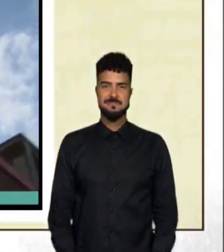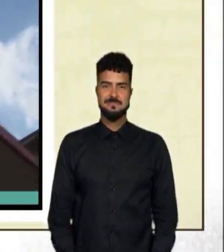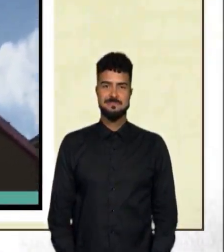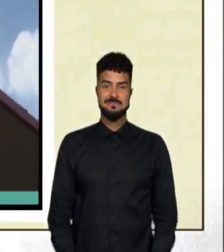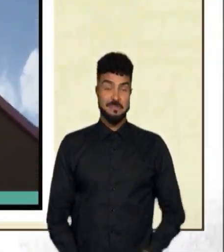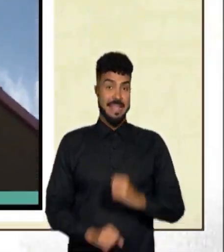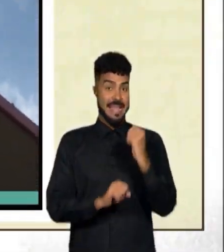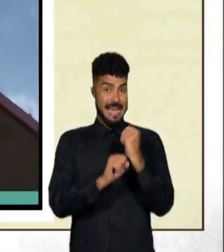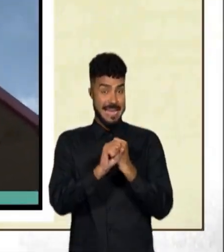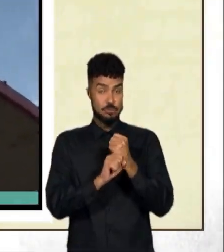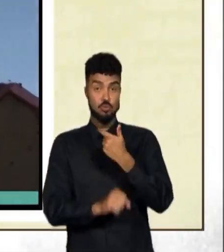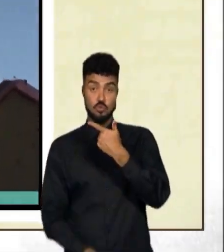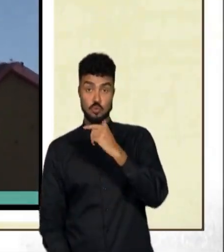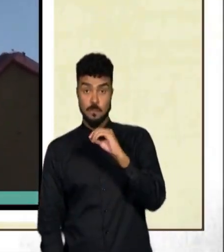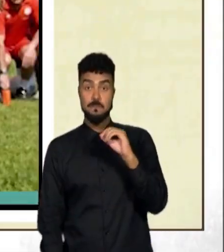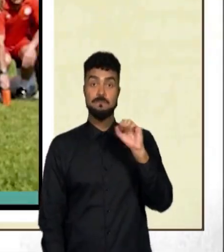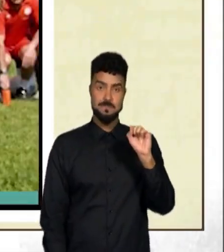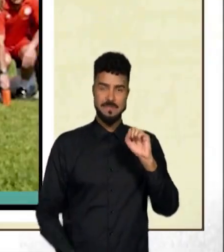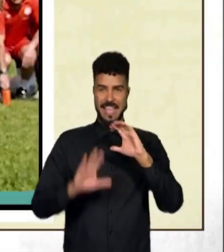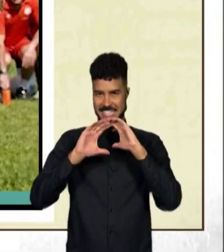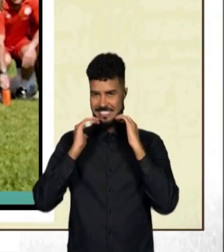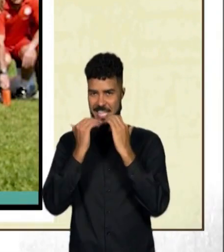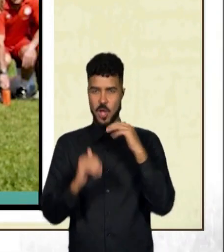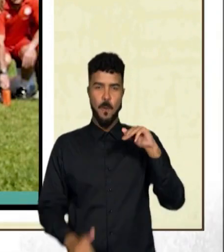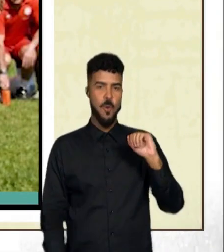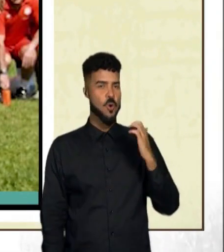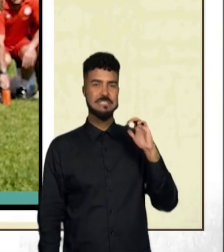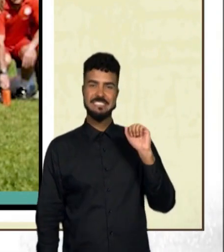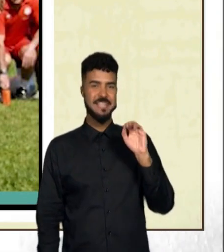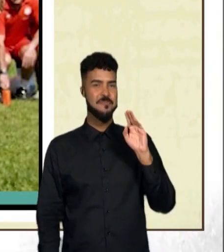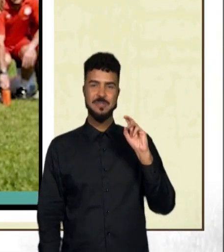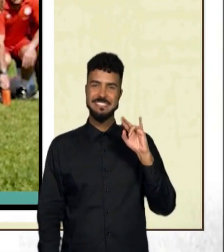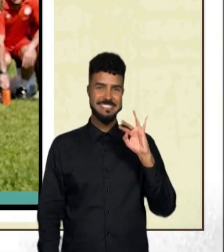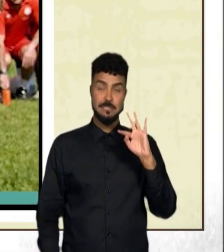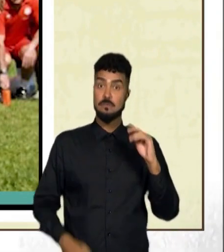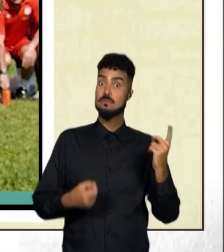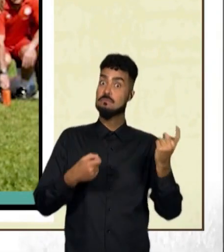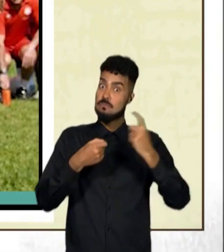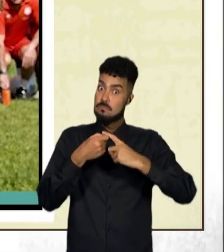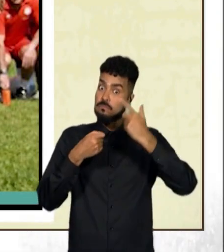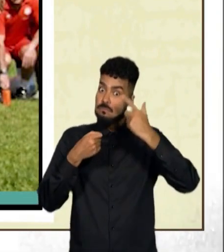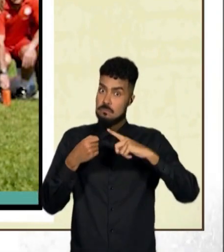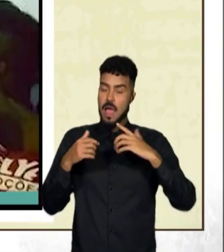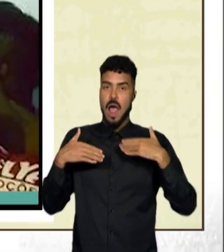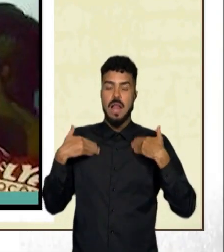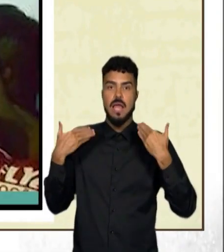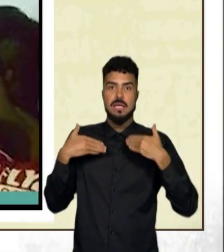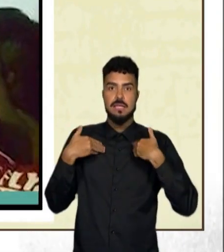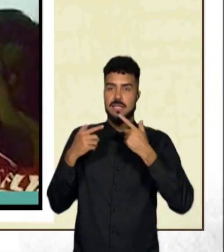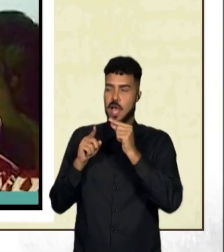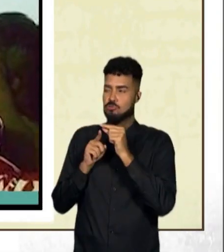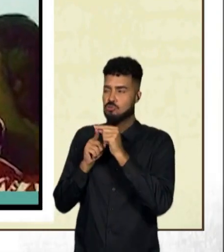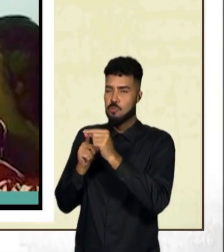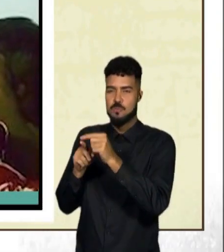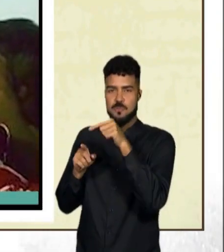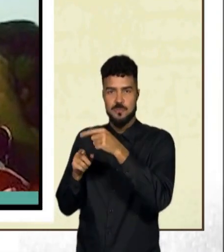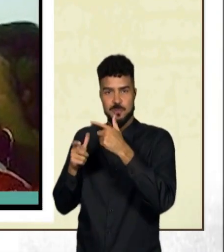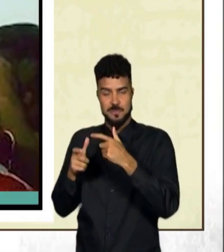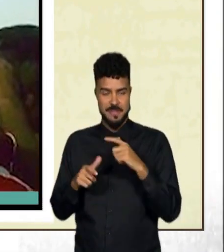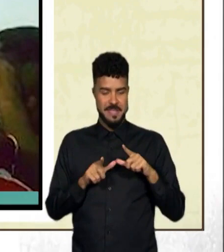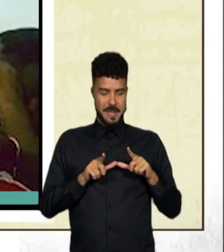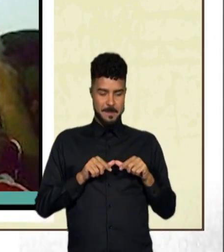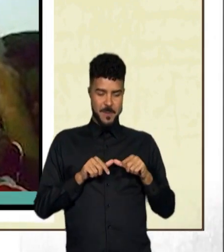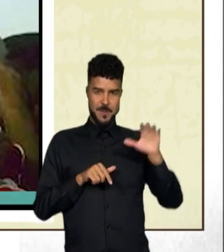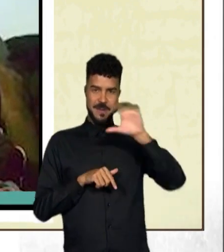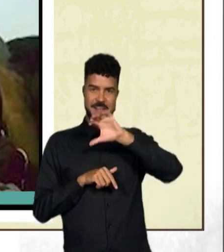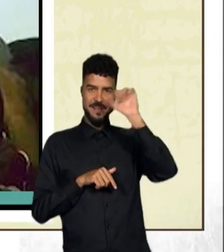Em 2008, o estádio de Moça Bonita voltou a ser palco da alegria do subúrbio. O Bangu